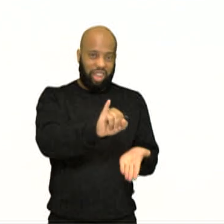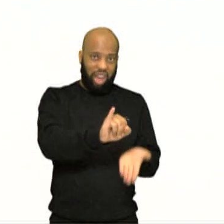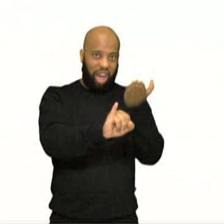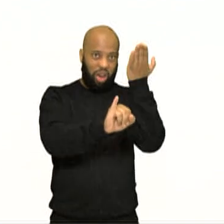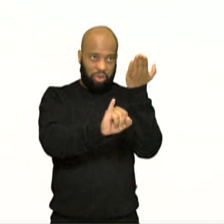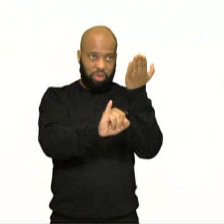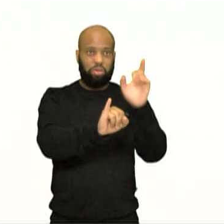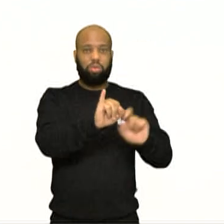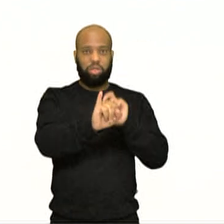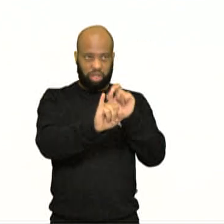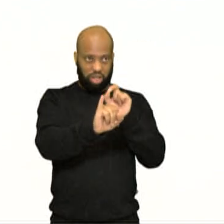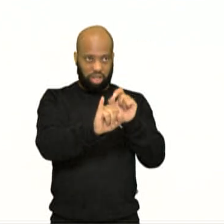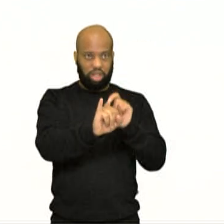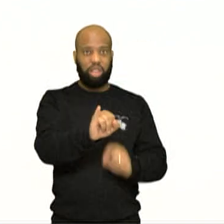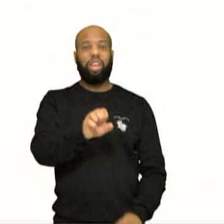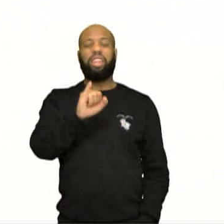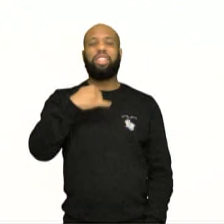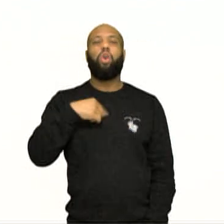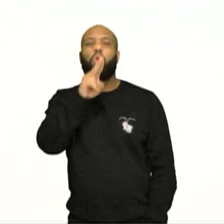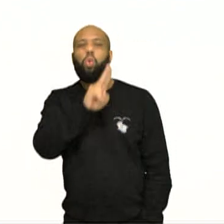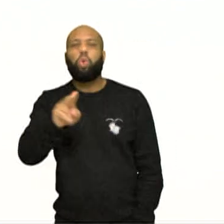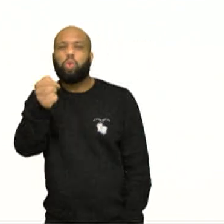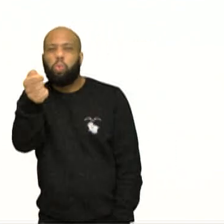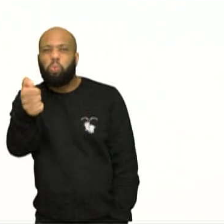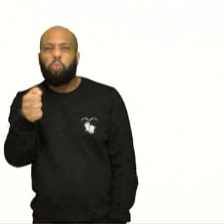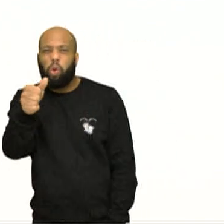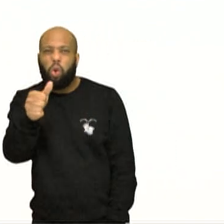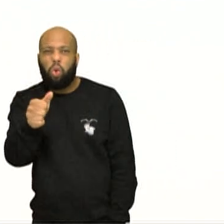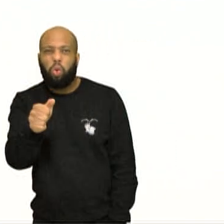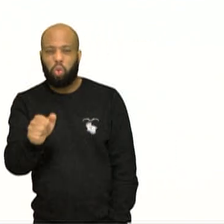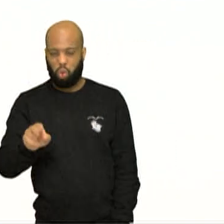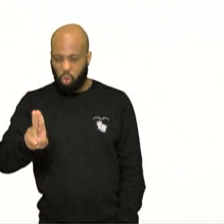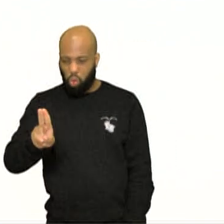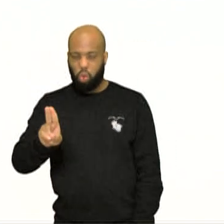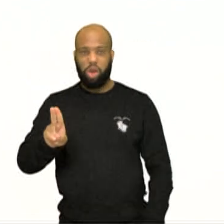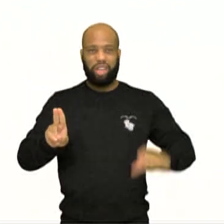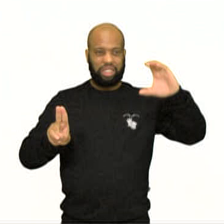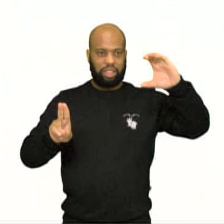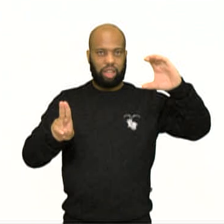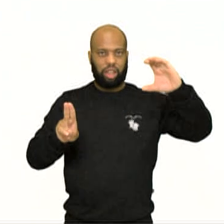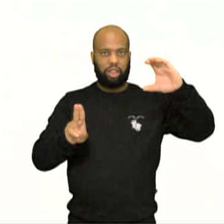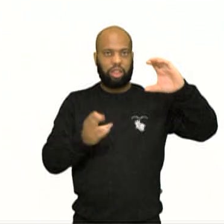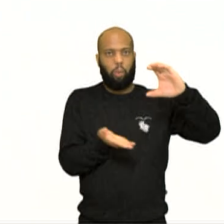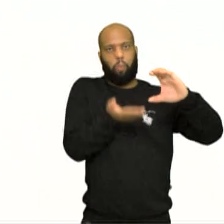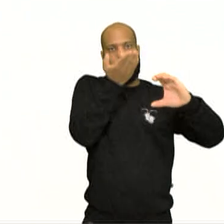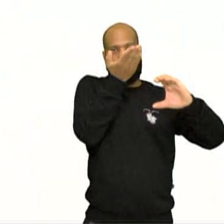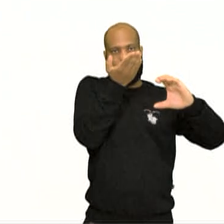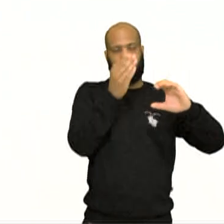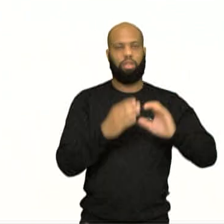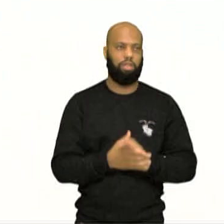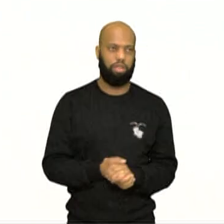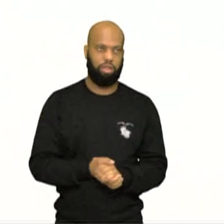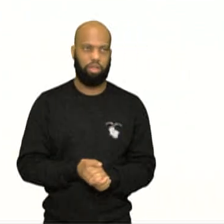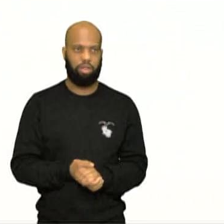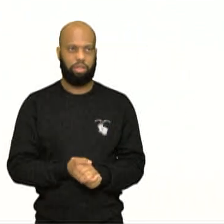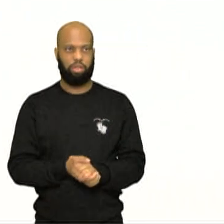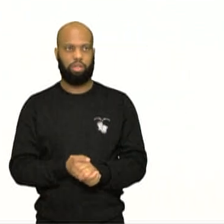seja, a capacitância cresce quando eu uso pouca tensão, né, para carregar esse capacitor,